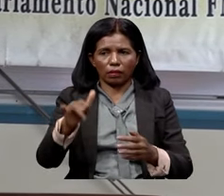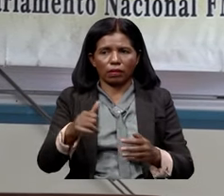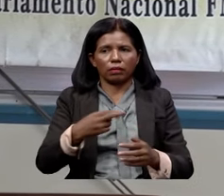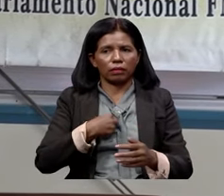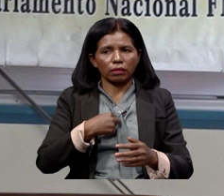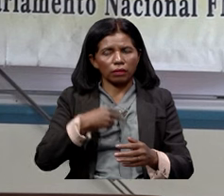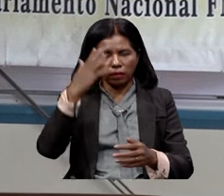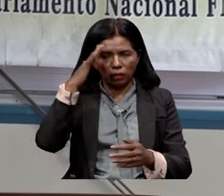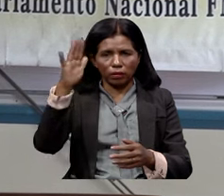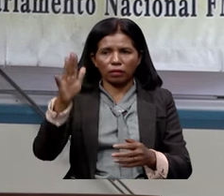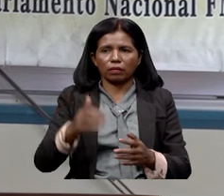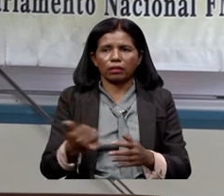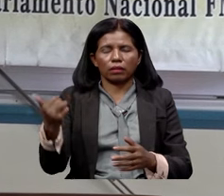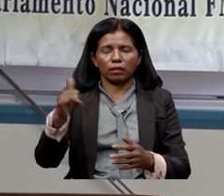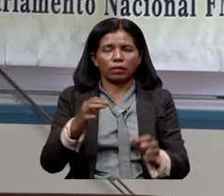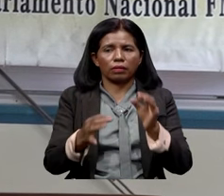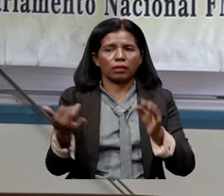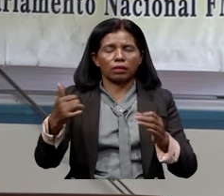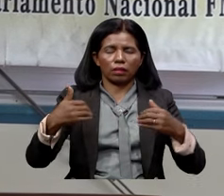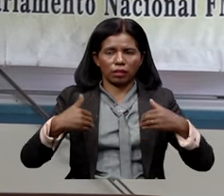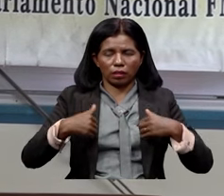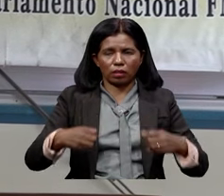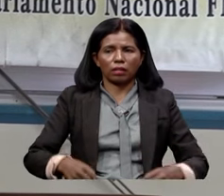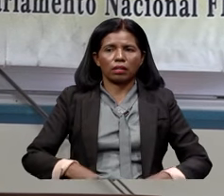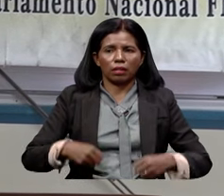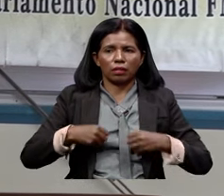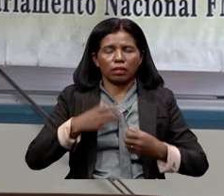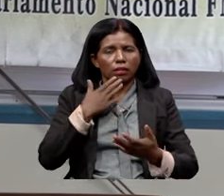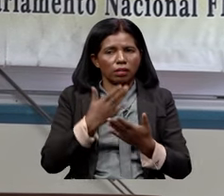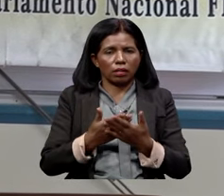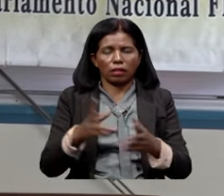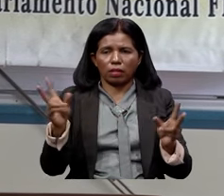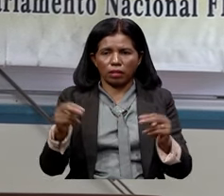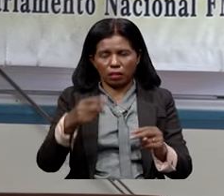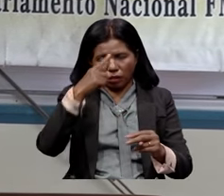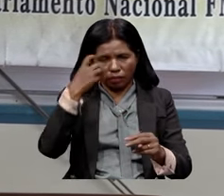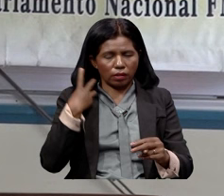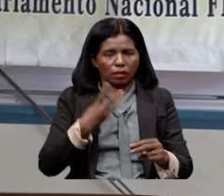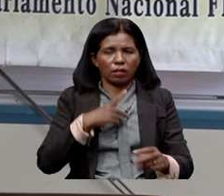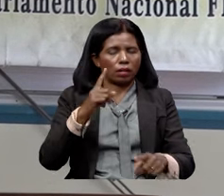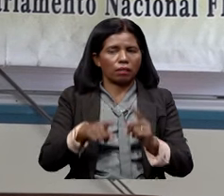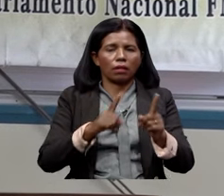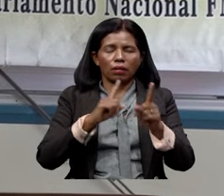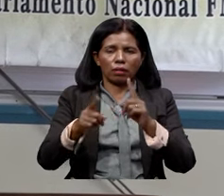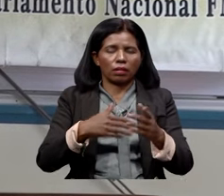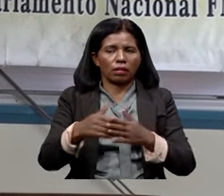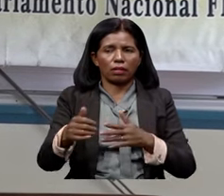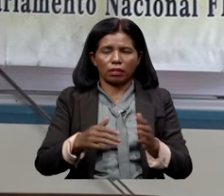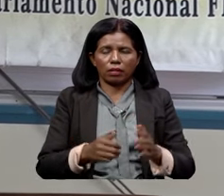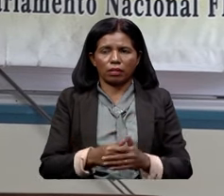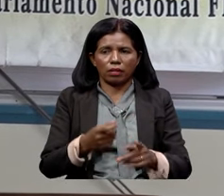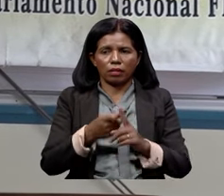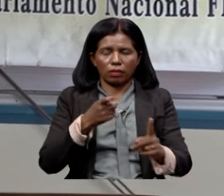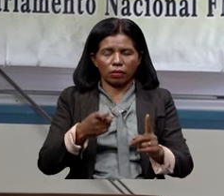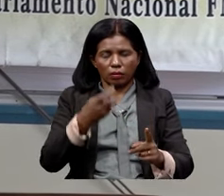rasca lá, até no catac. Se sira e ela condição saúde no nível de acalé. Também está lá velho sick. Só lhe o